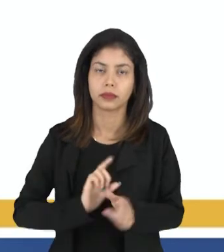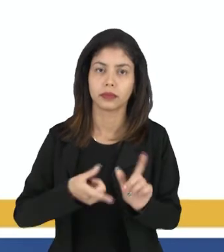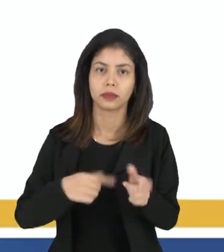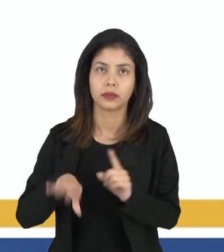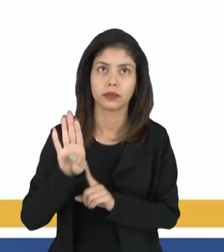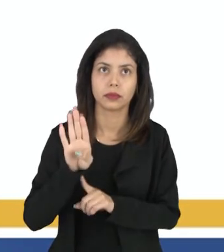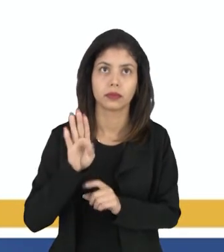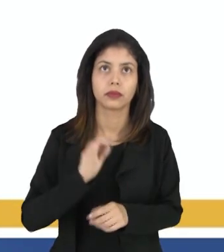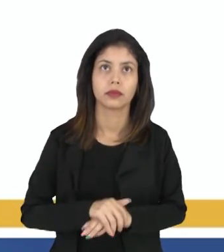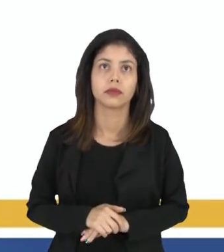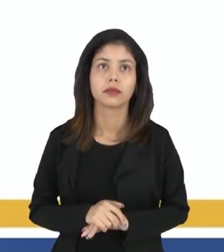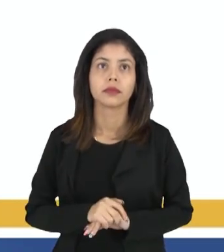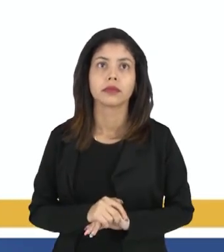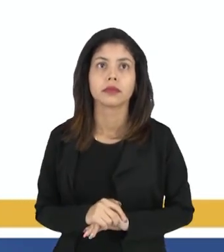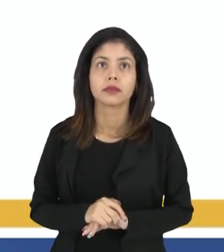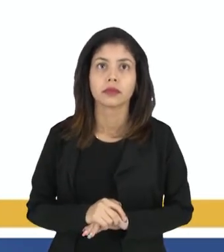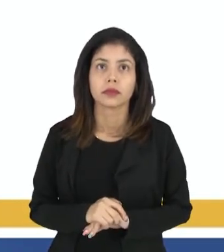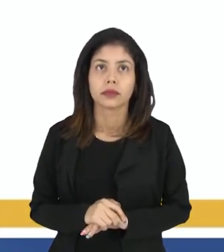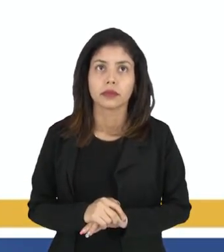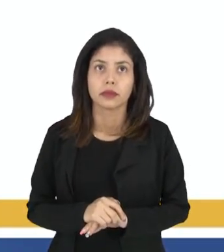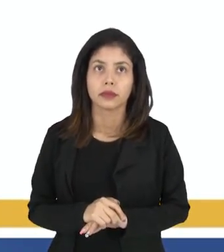letra B.